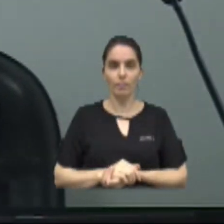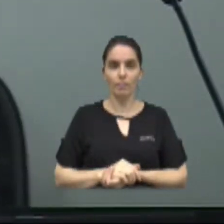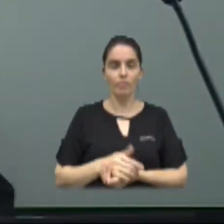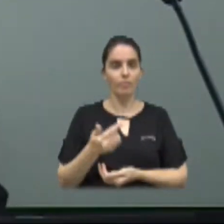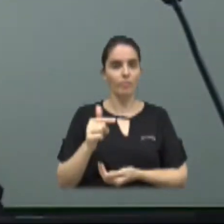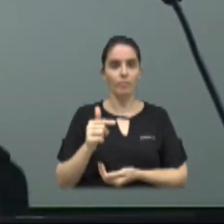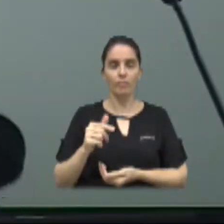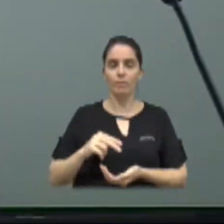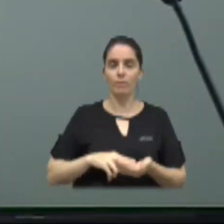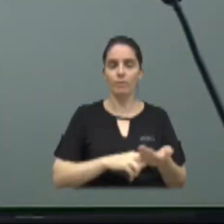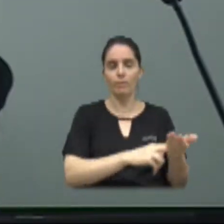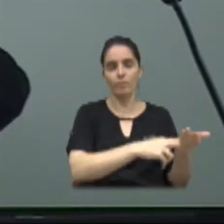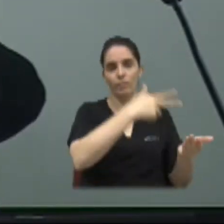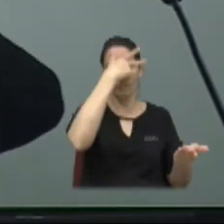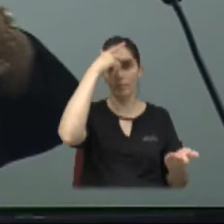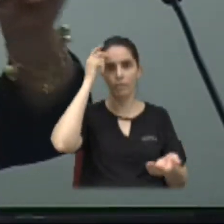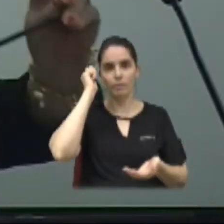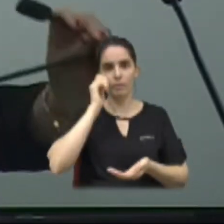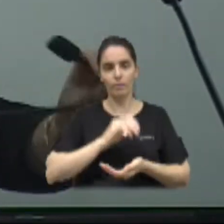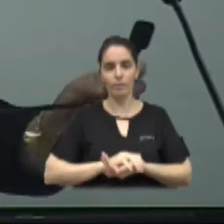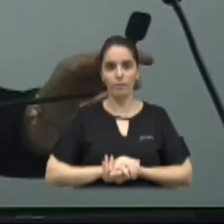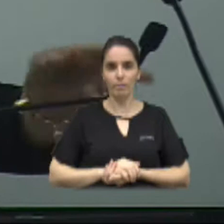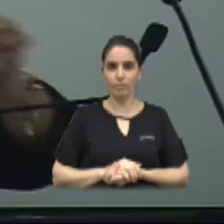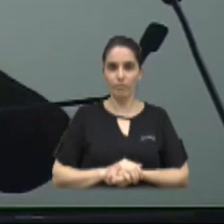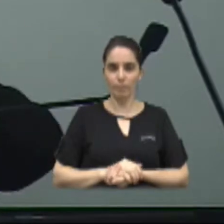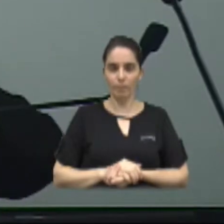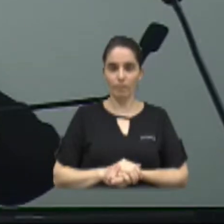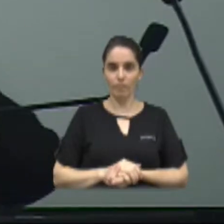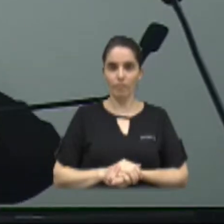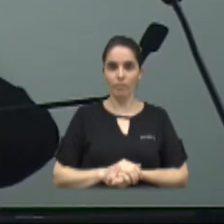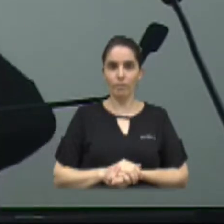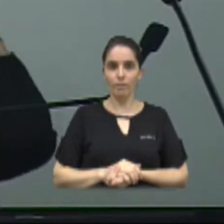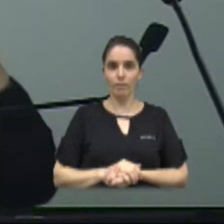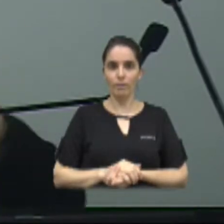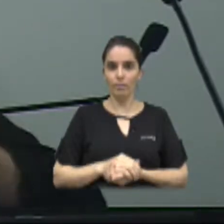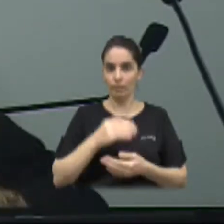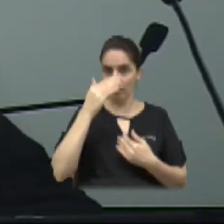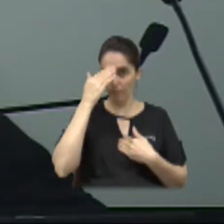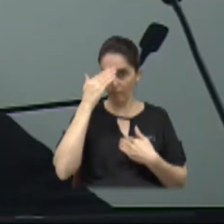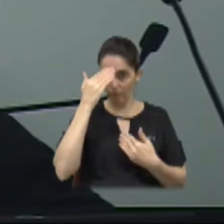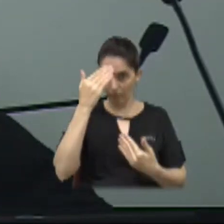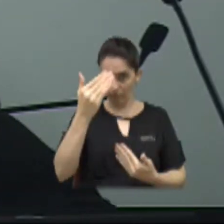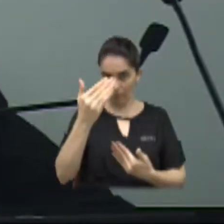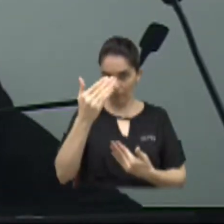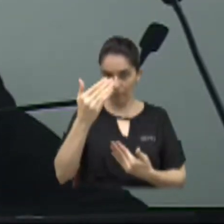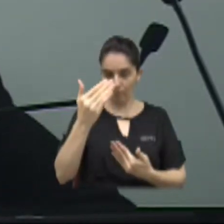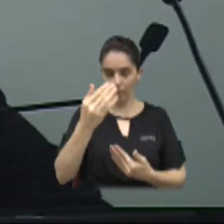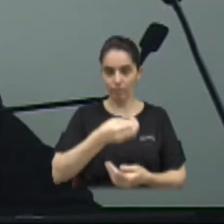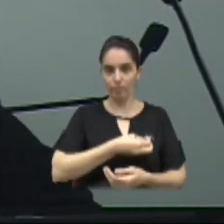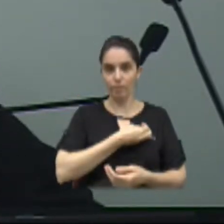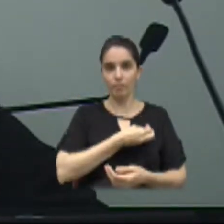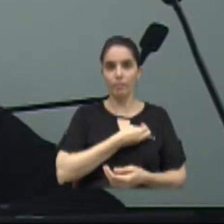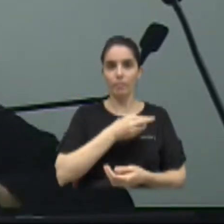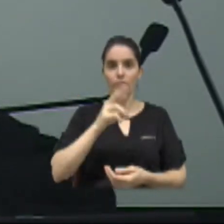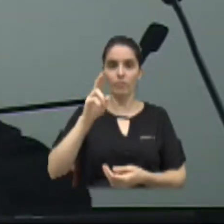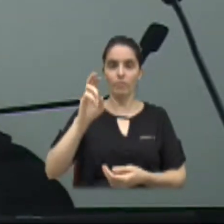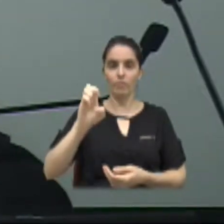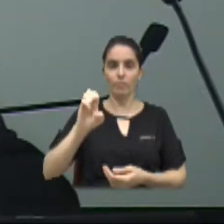Não havendo ao Executivo. Queria agradecer a presença do ex-vereador Reinaldo